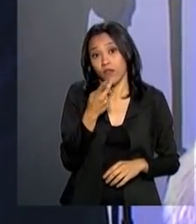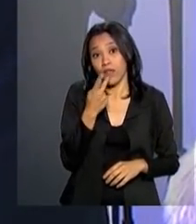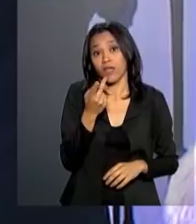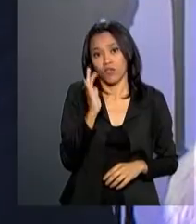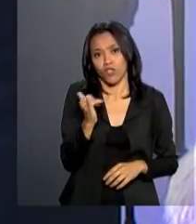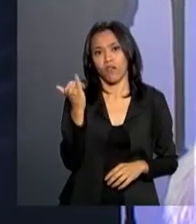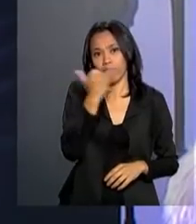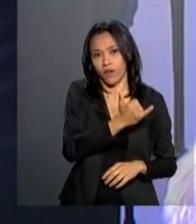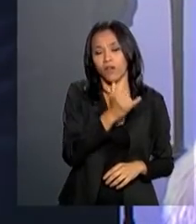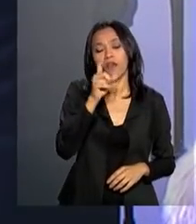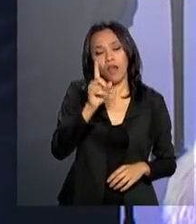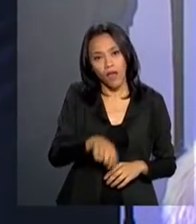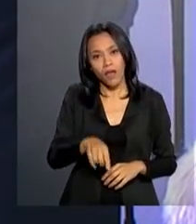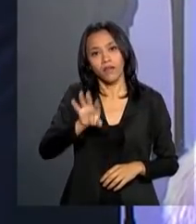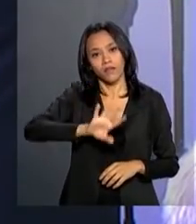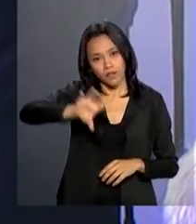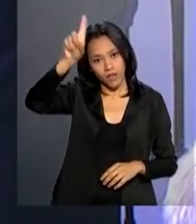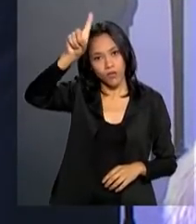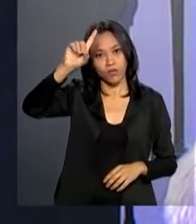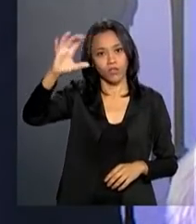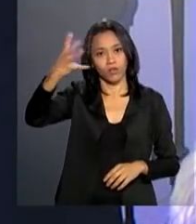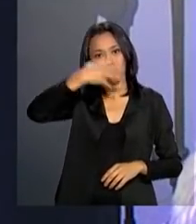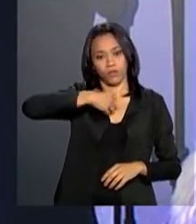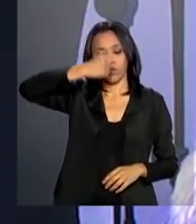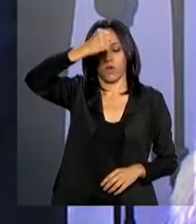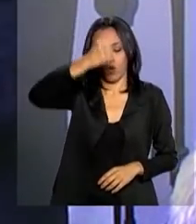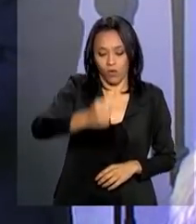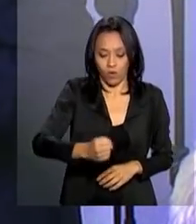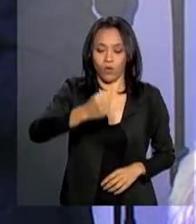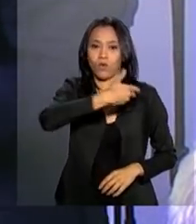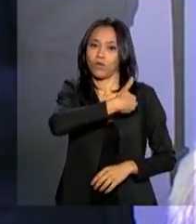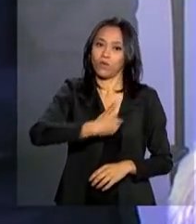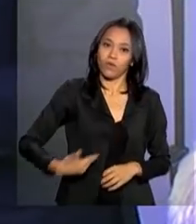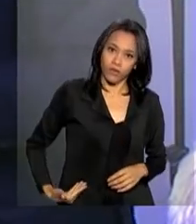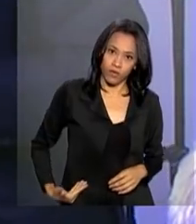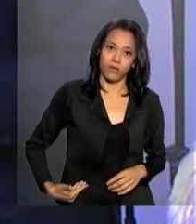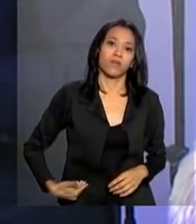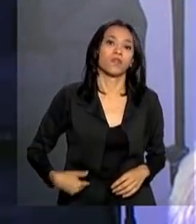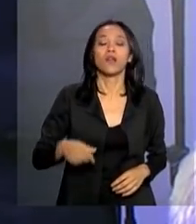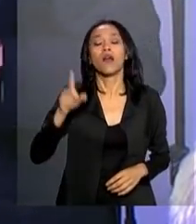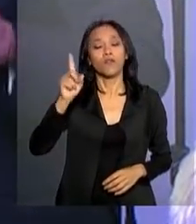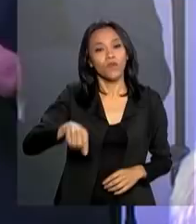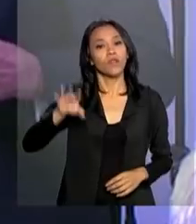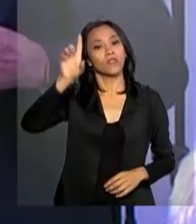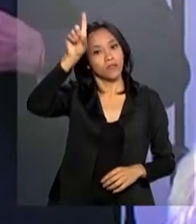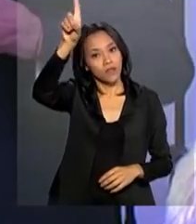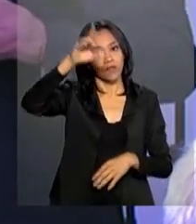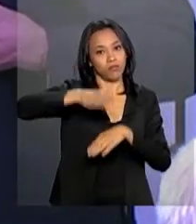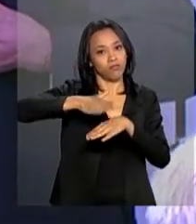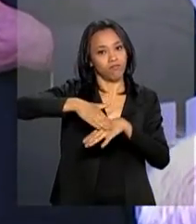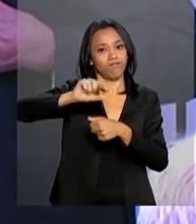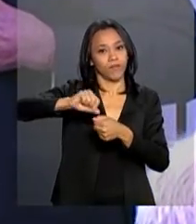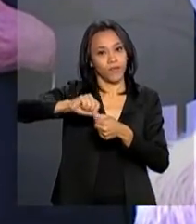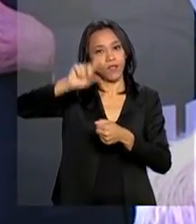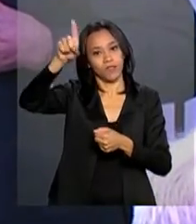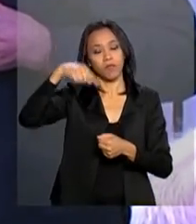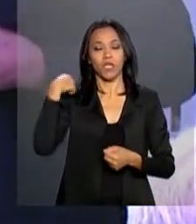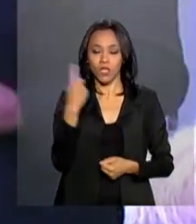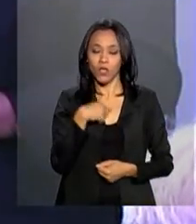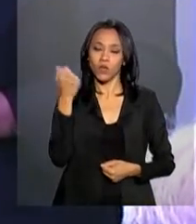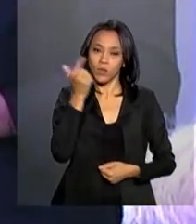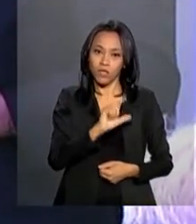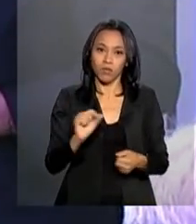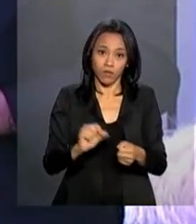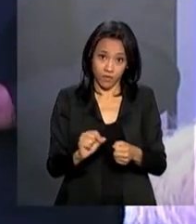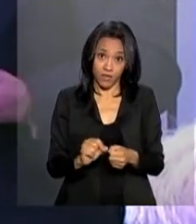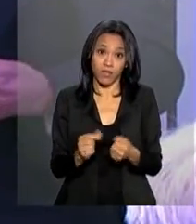já disse, foi Deus que nos colocou este momento, foi Deus que nos permitiu que nós pudéssemos fazer exatamente isso, de